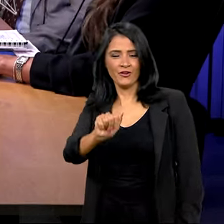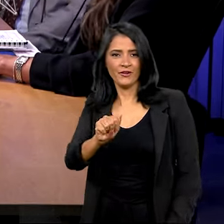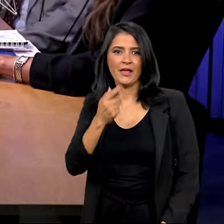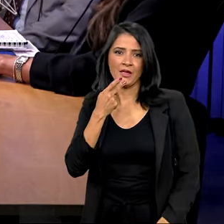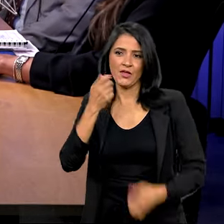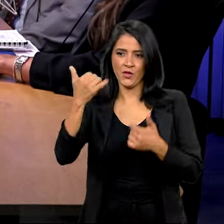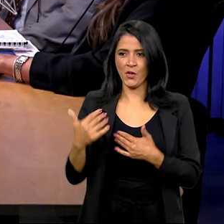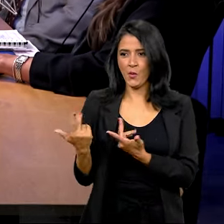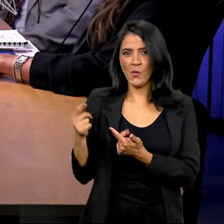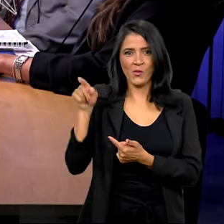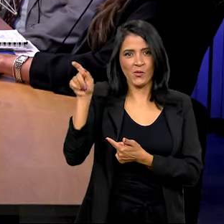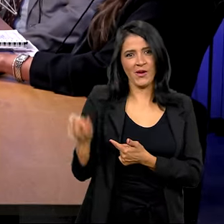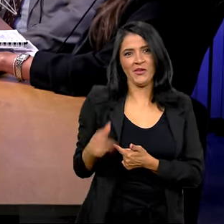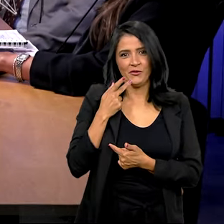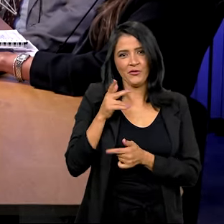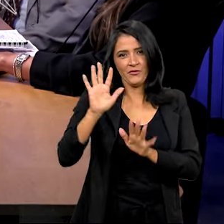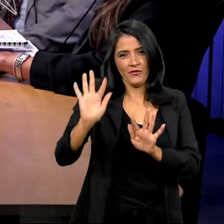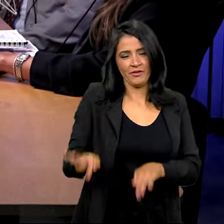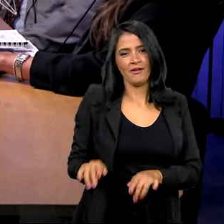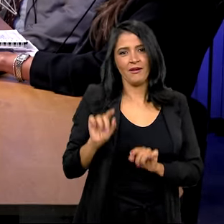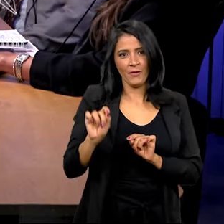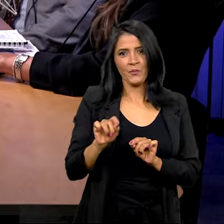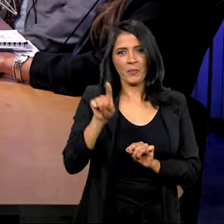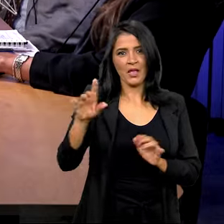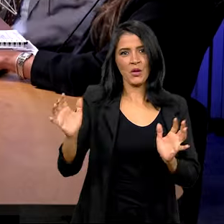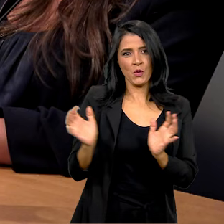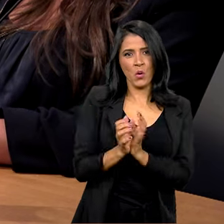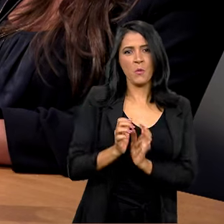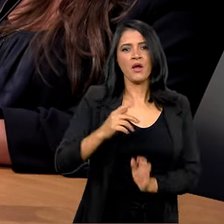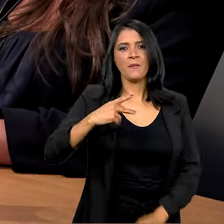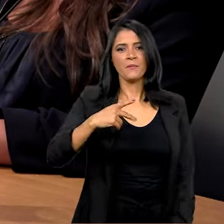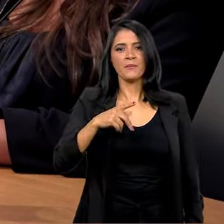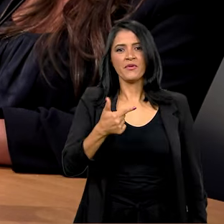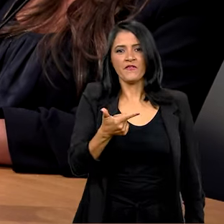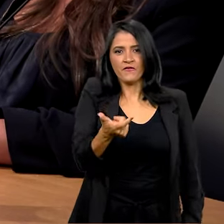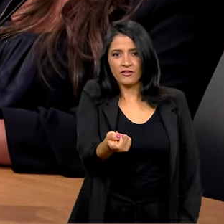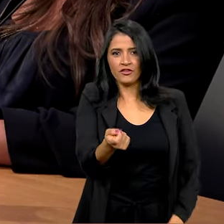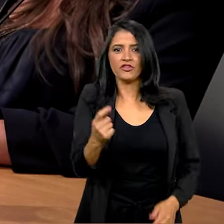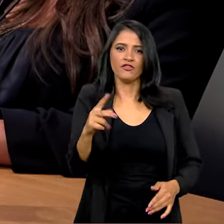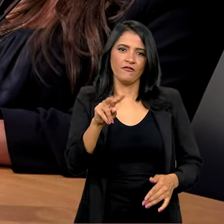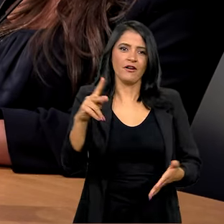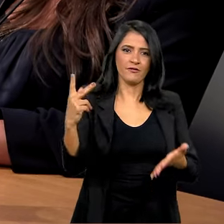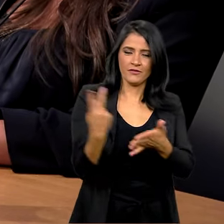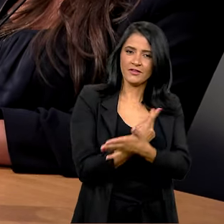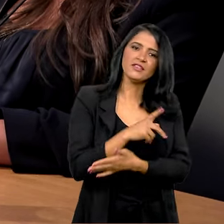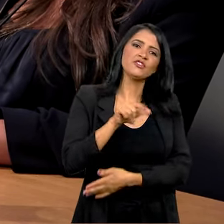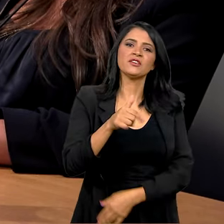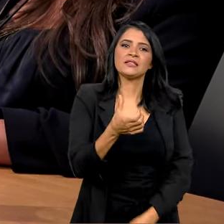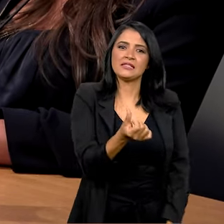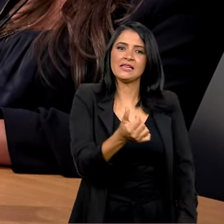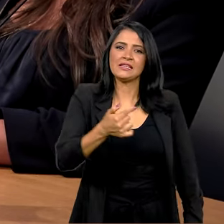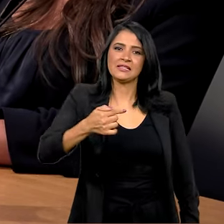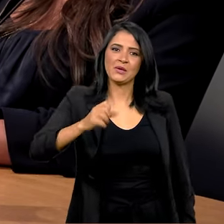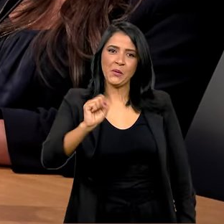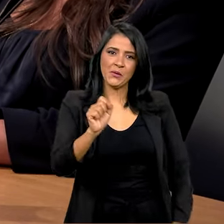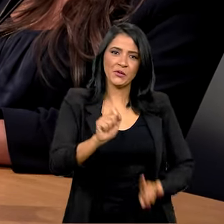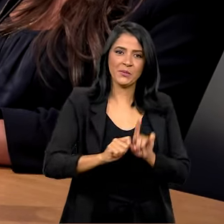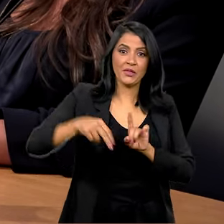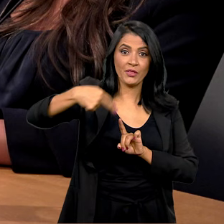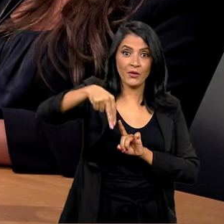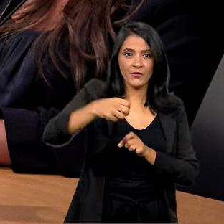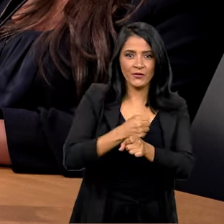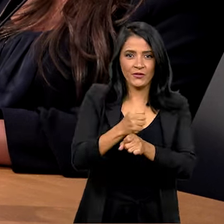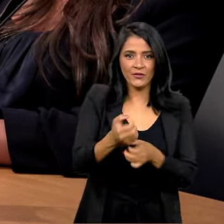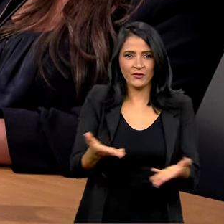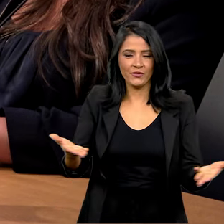exatamente o que o Nilo falou agora no final que na Cúpula do p20 que acontecerá nos dias 6 7 e 8 de Novembro